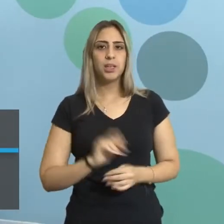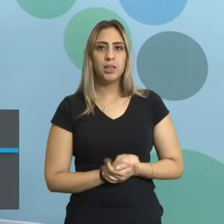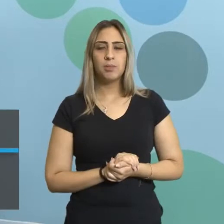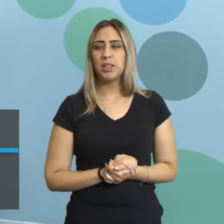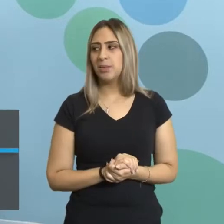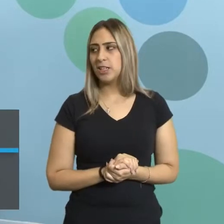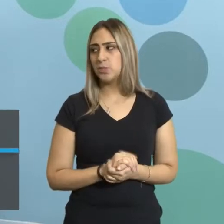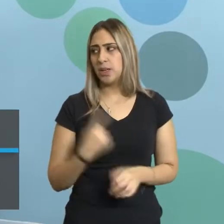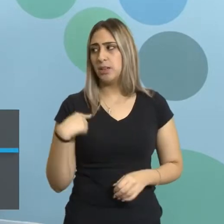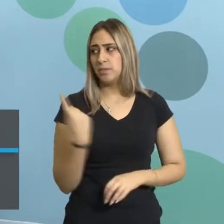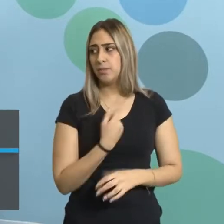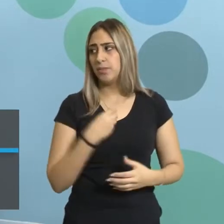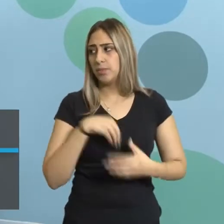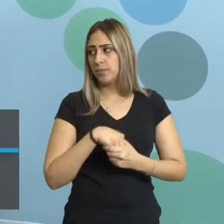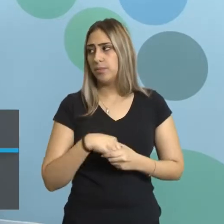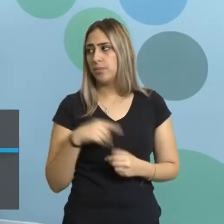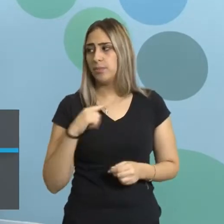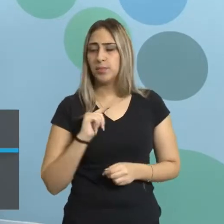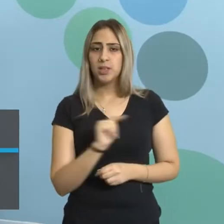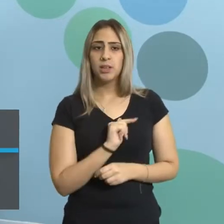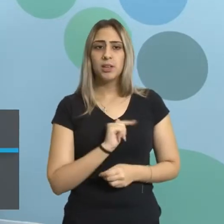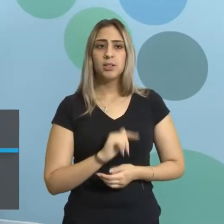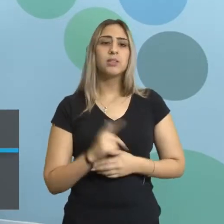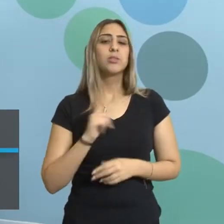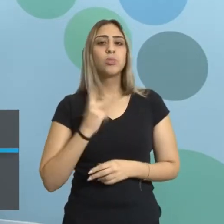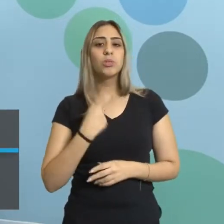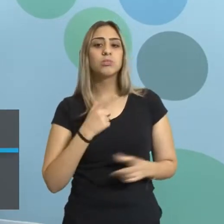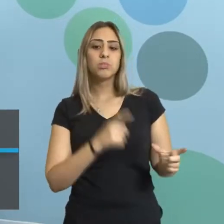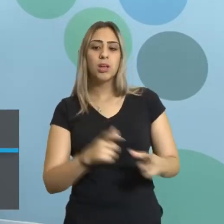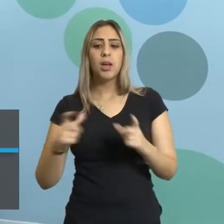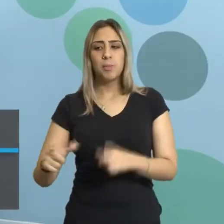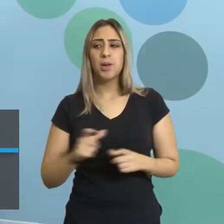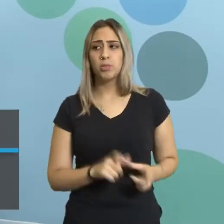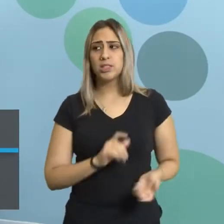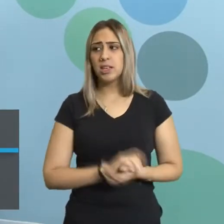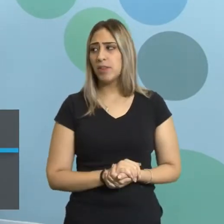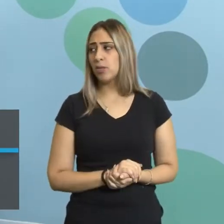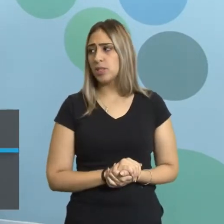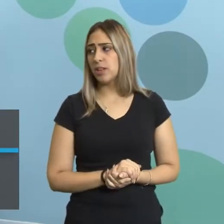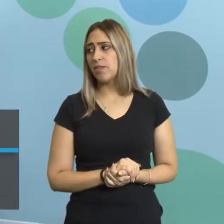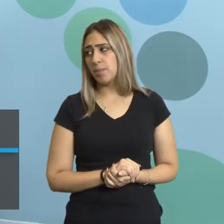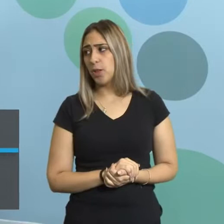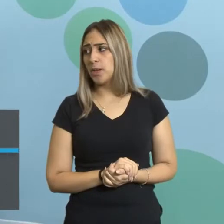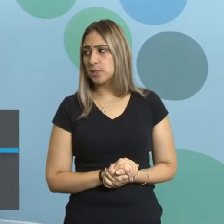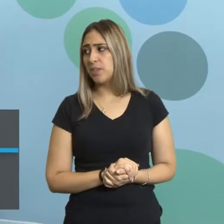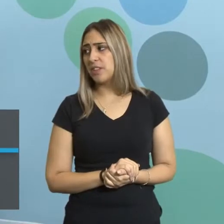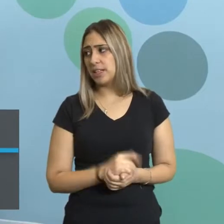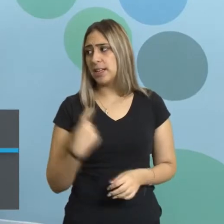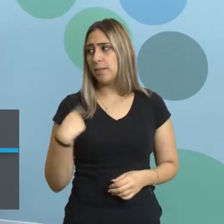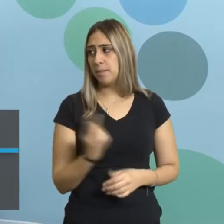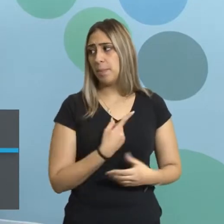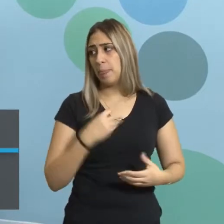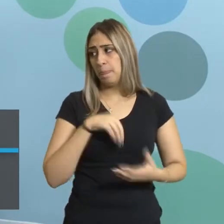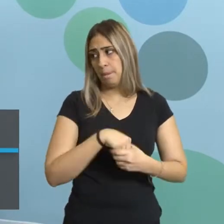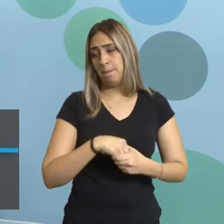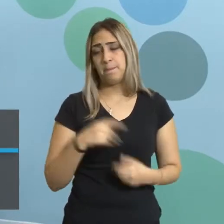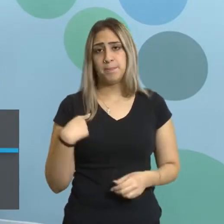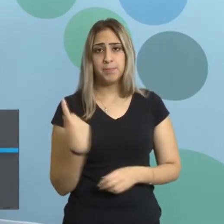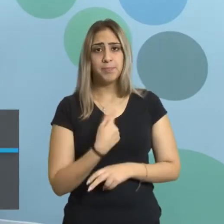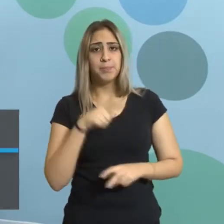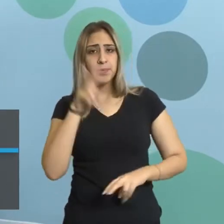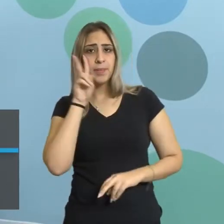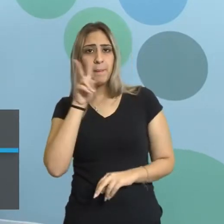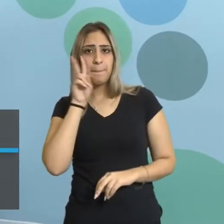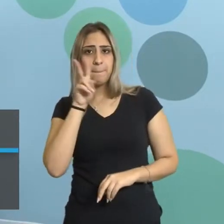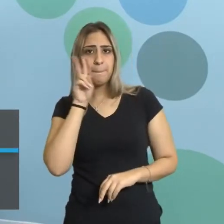também é uma ideia de como trabalhar aí as duas áreas a arte com história a